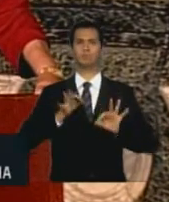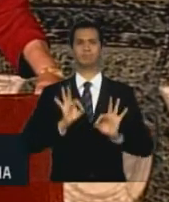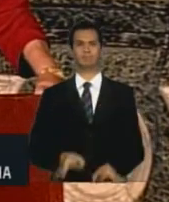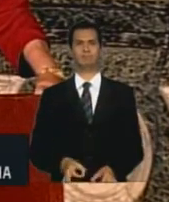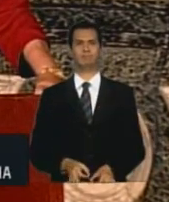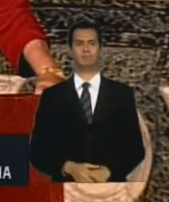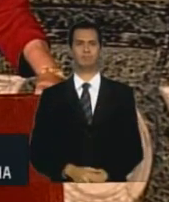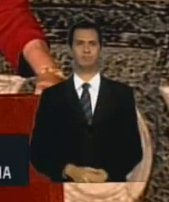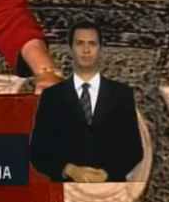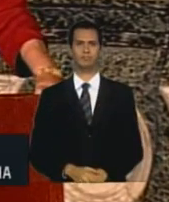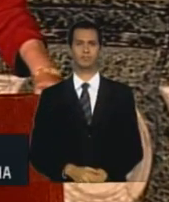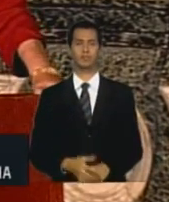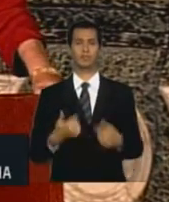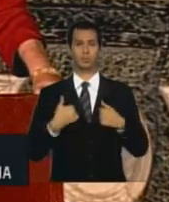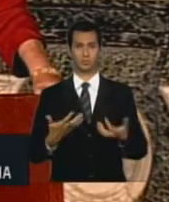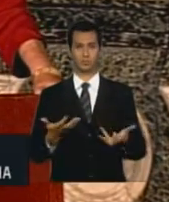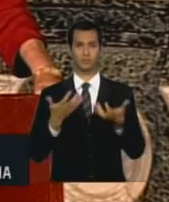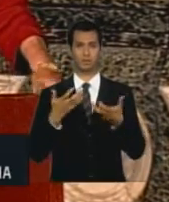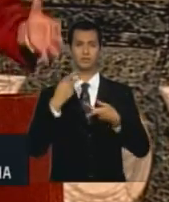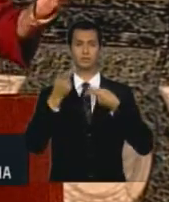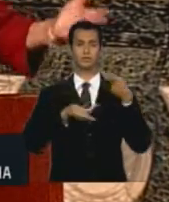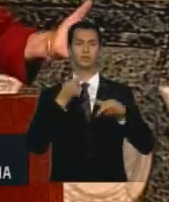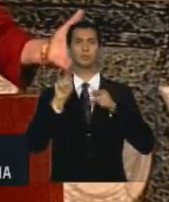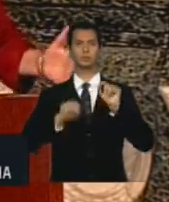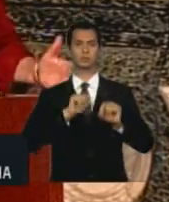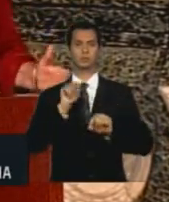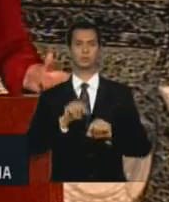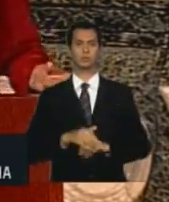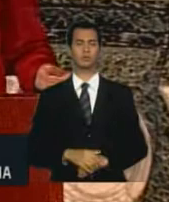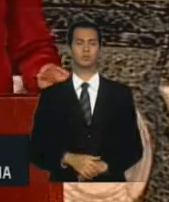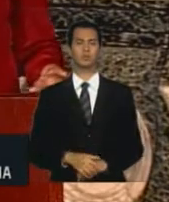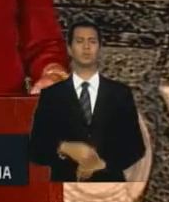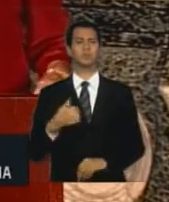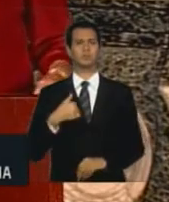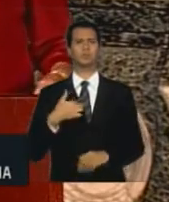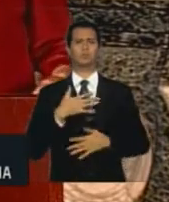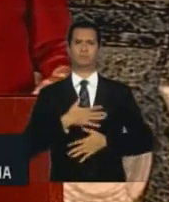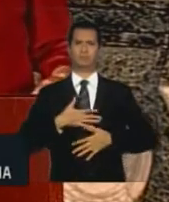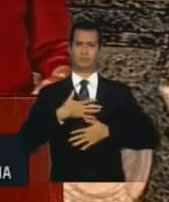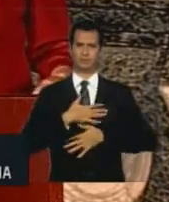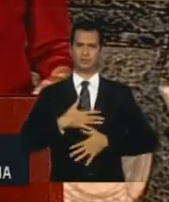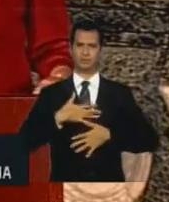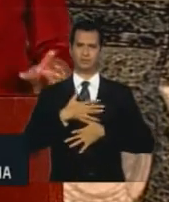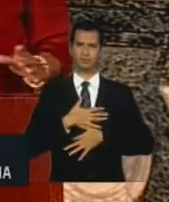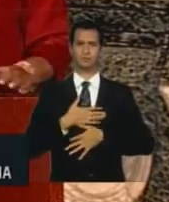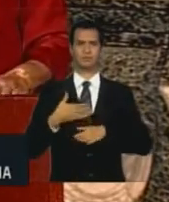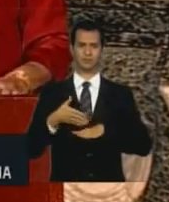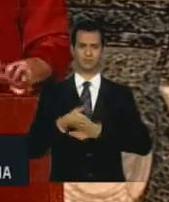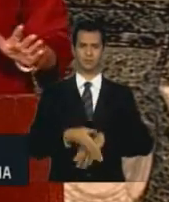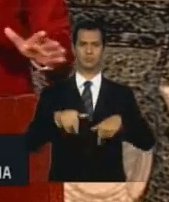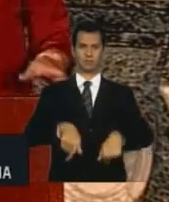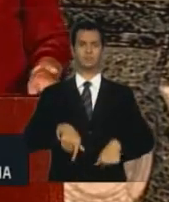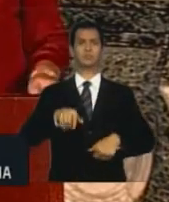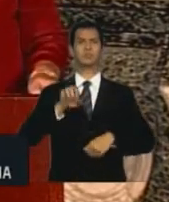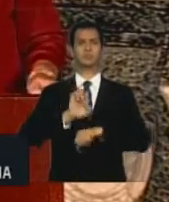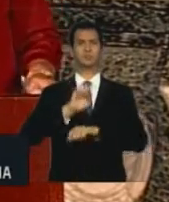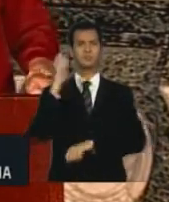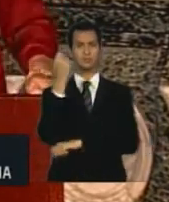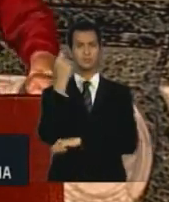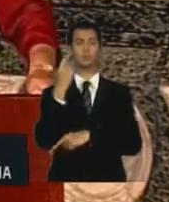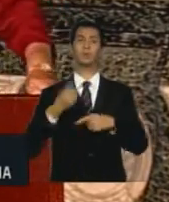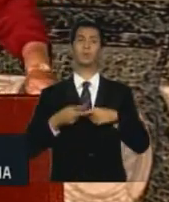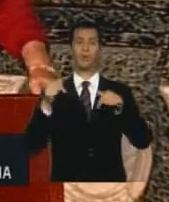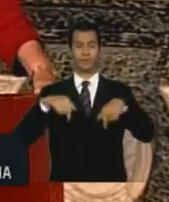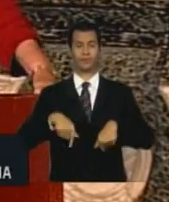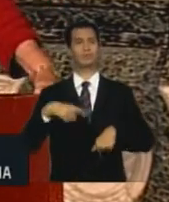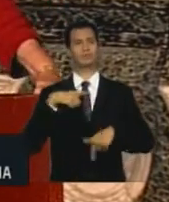dizer que eu sempre tenho muito prazer de vir aqui no Rio Grande do Sul, porque aqui mora